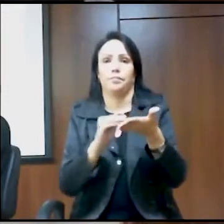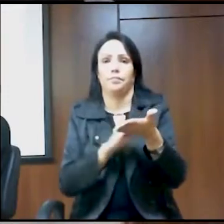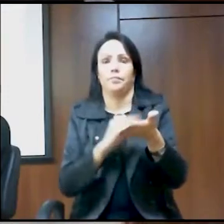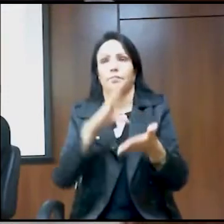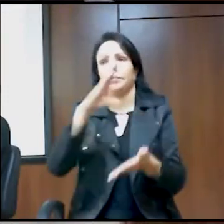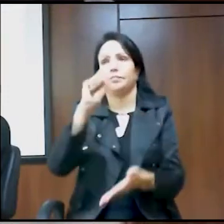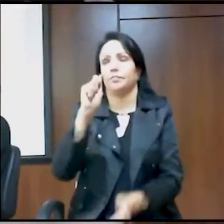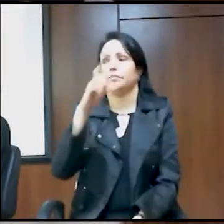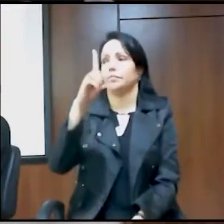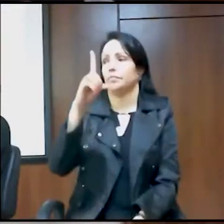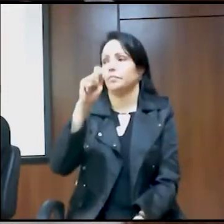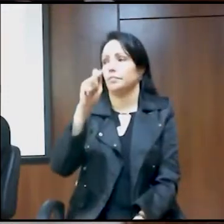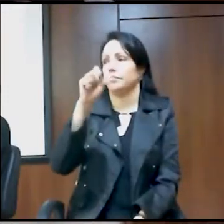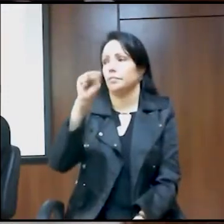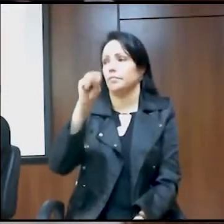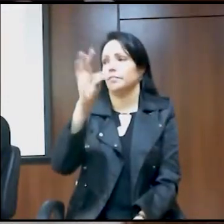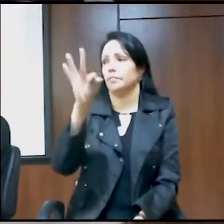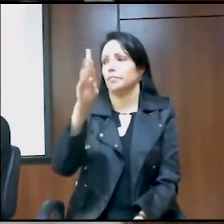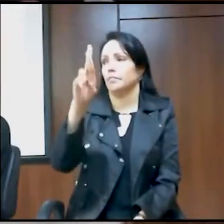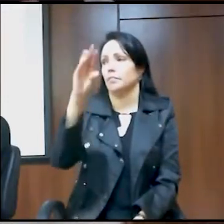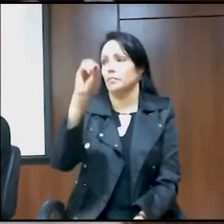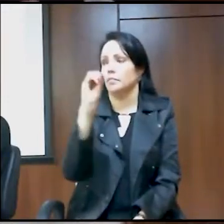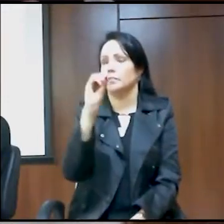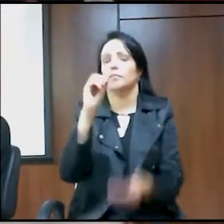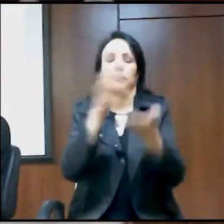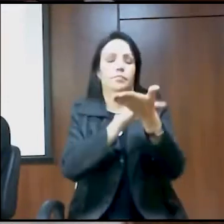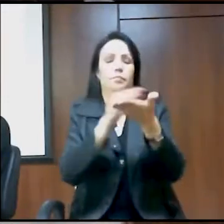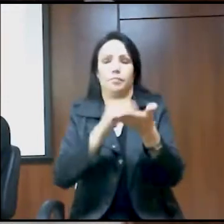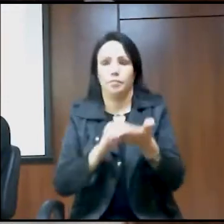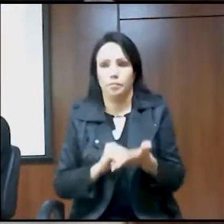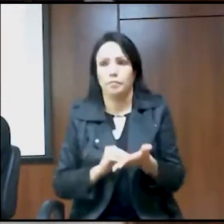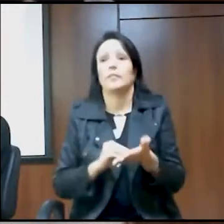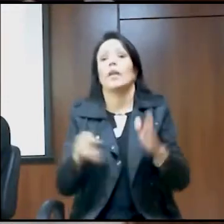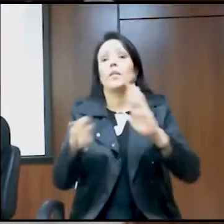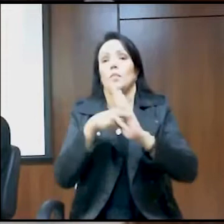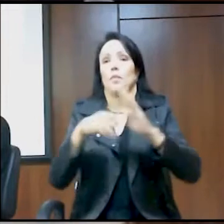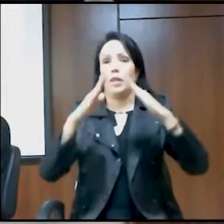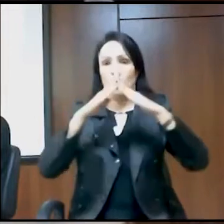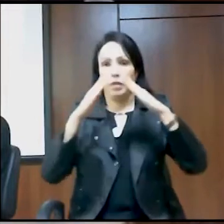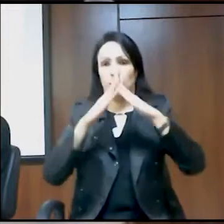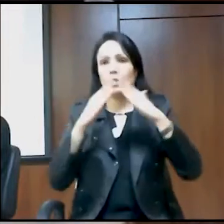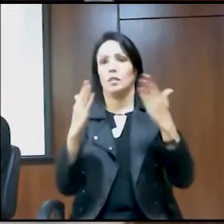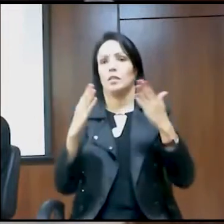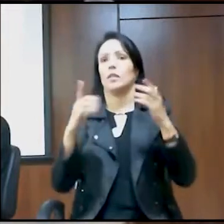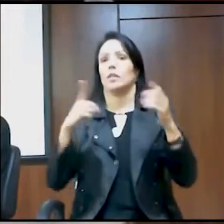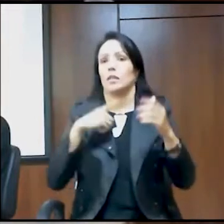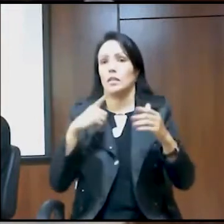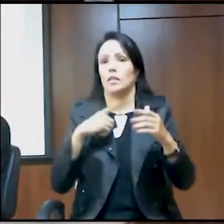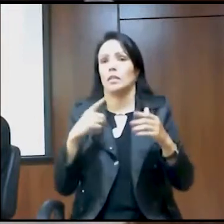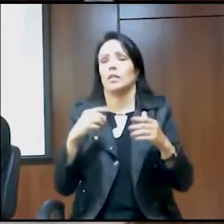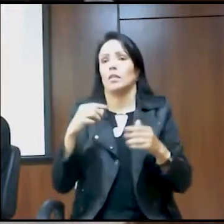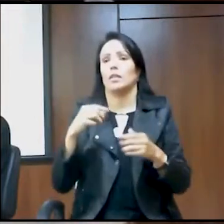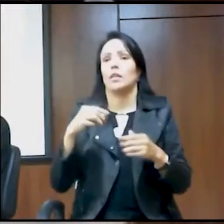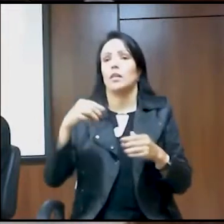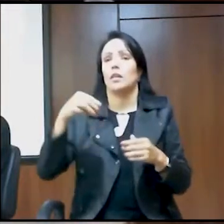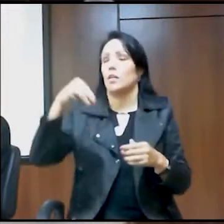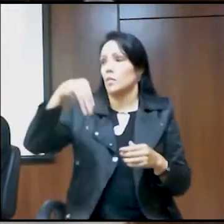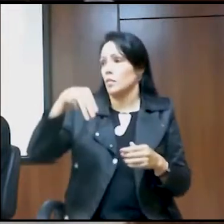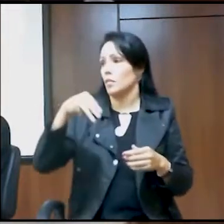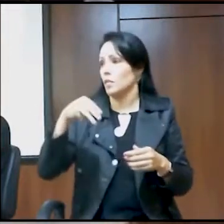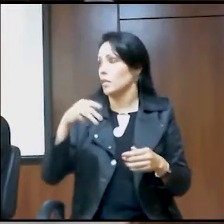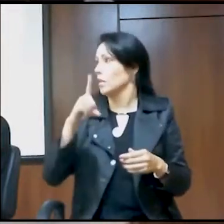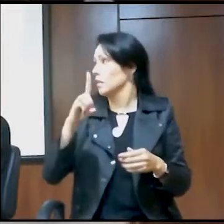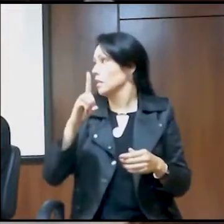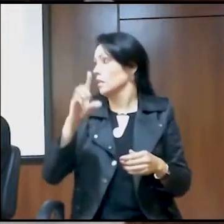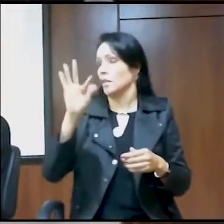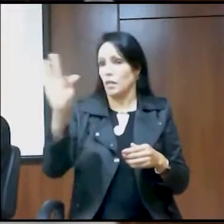fizer uma discussão sobre o cadastro habitacional da moradia, né? E aqui a gente tem aqui o pessoal do MDF, do Movimento de Favela, sabe o que